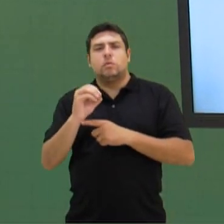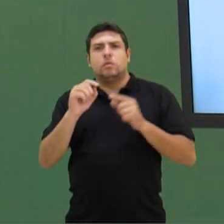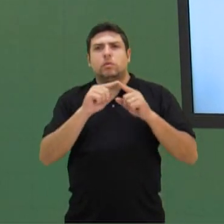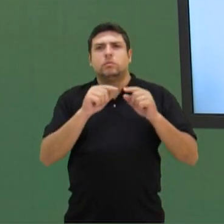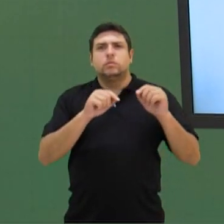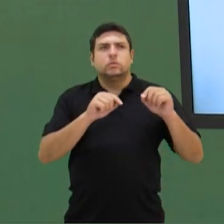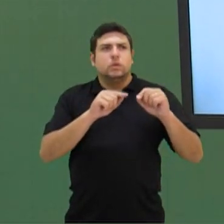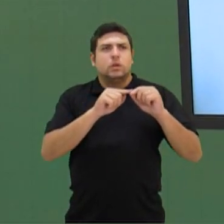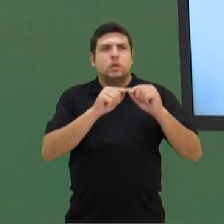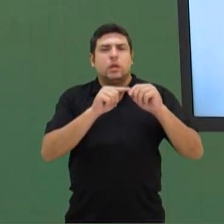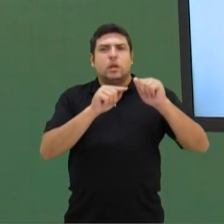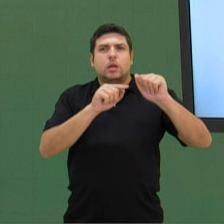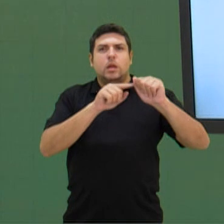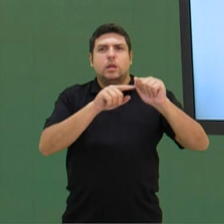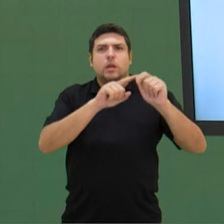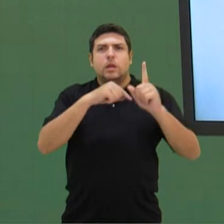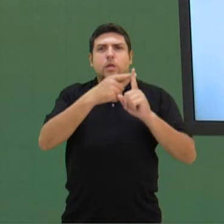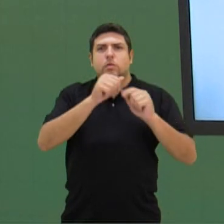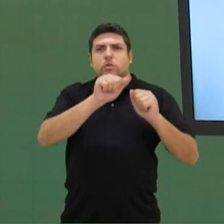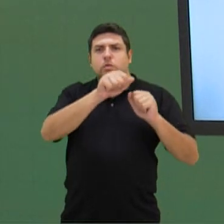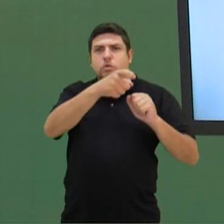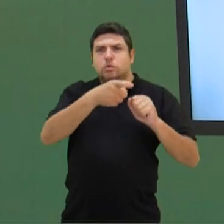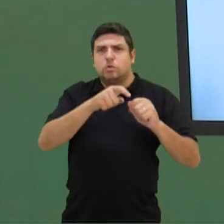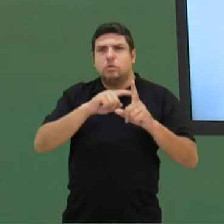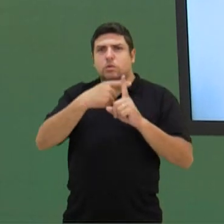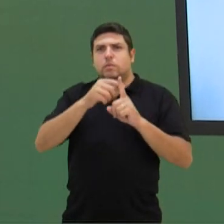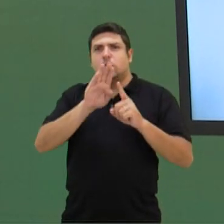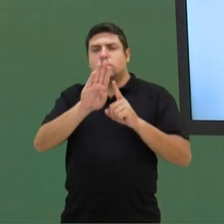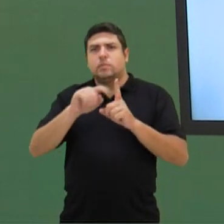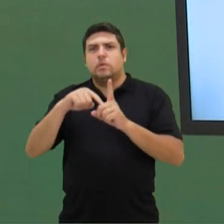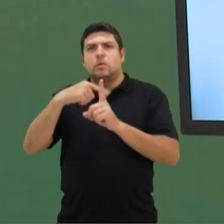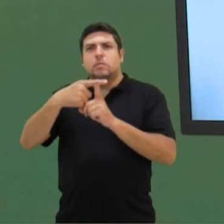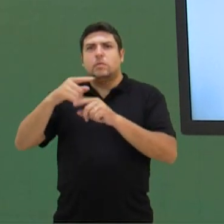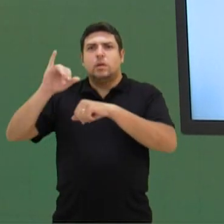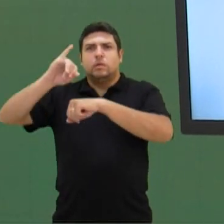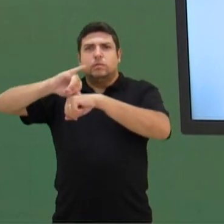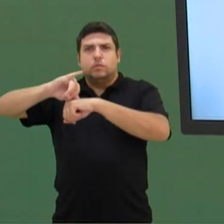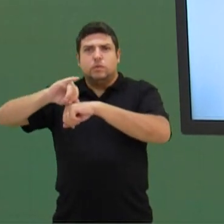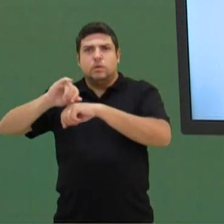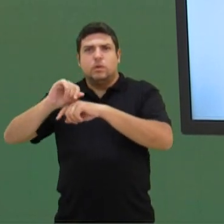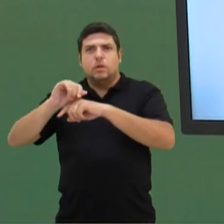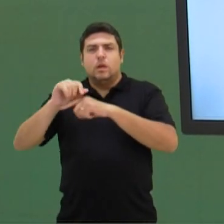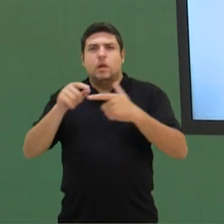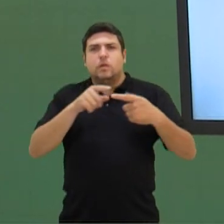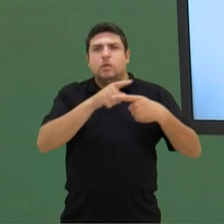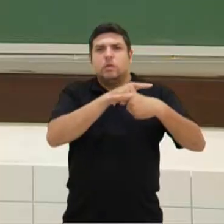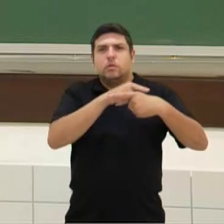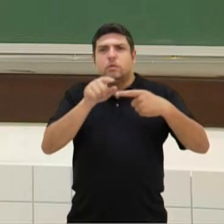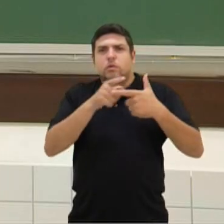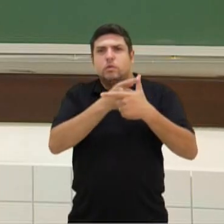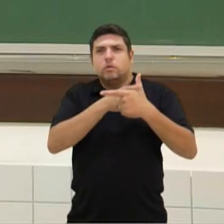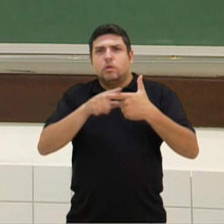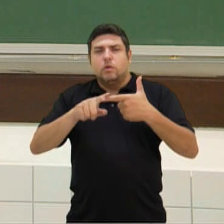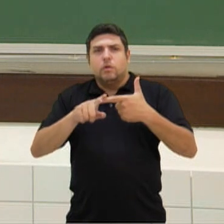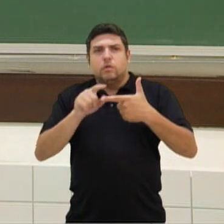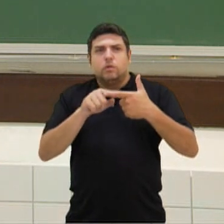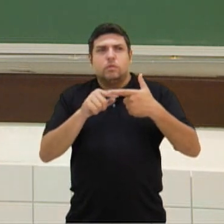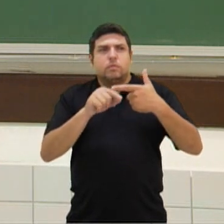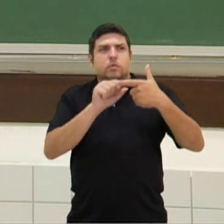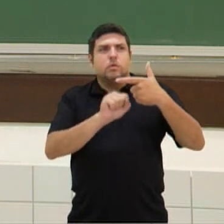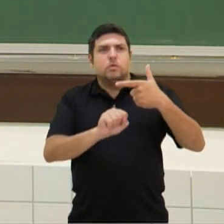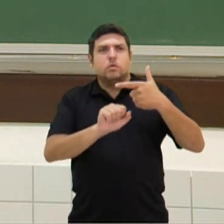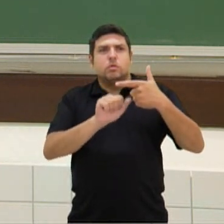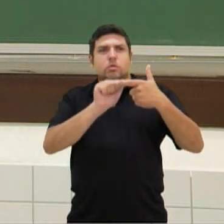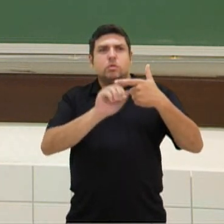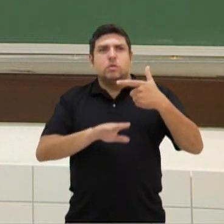do centro, mais C, dividido pela soma do quadrado de A e B, extraído a raiz quadrada. Então, vamos aplicar isso